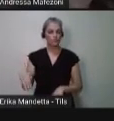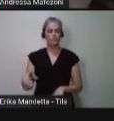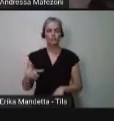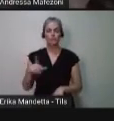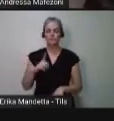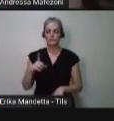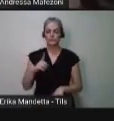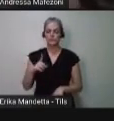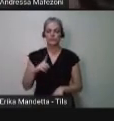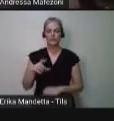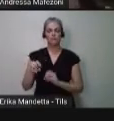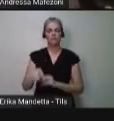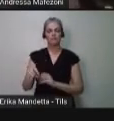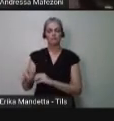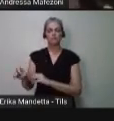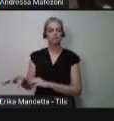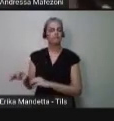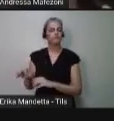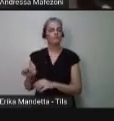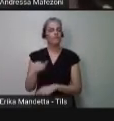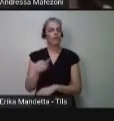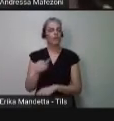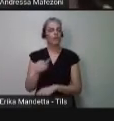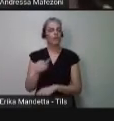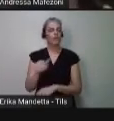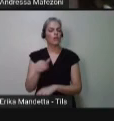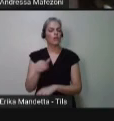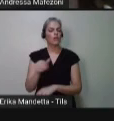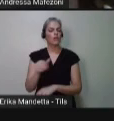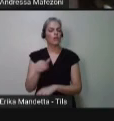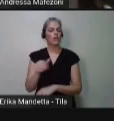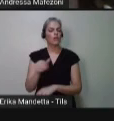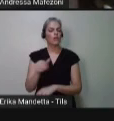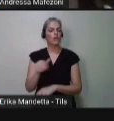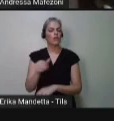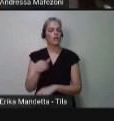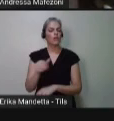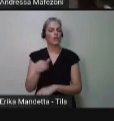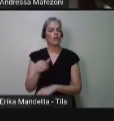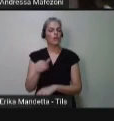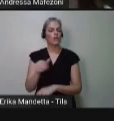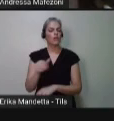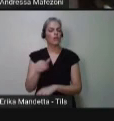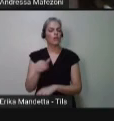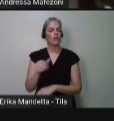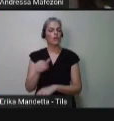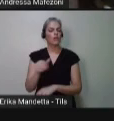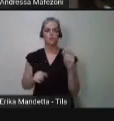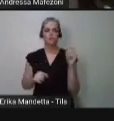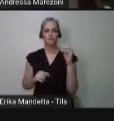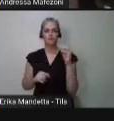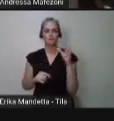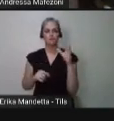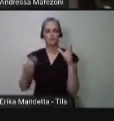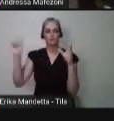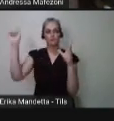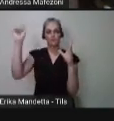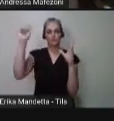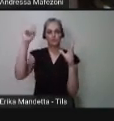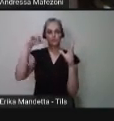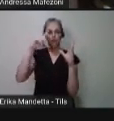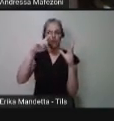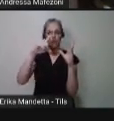da sua sala de aula o conteúdo de fotossíntese, por exemplo, ele também vai